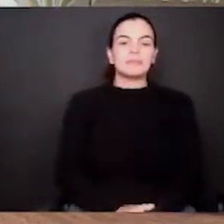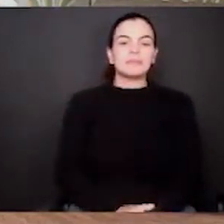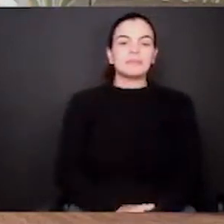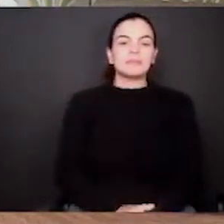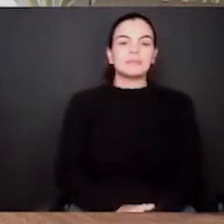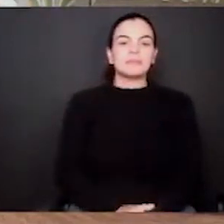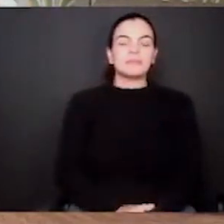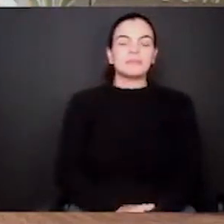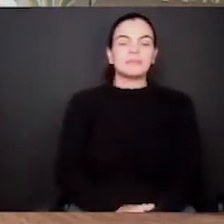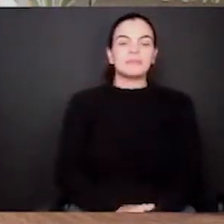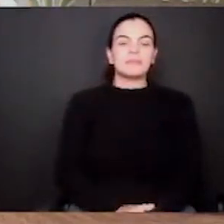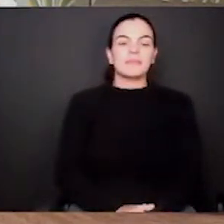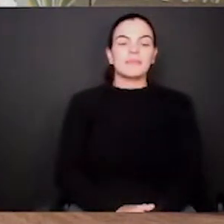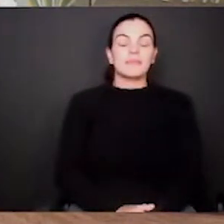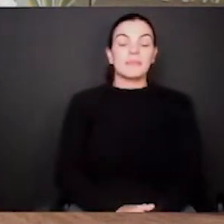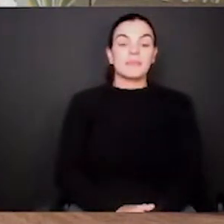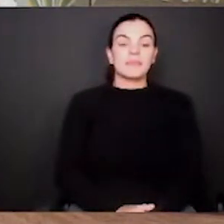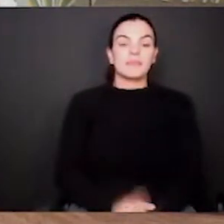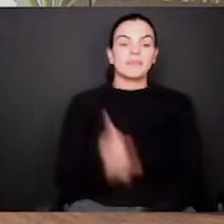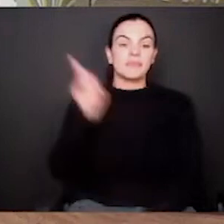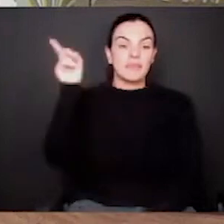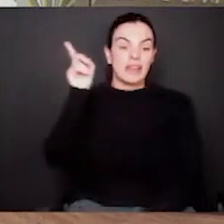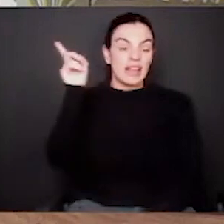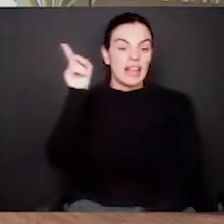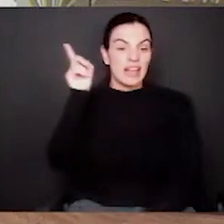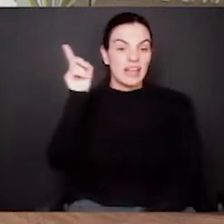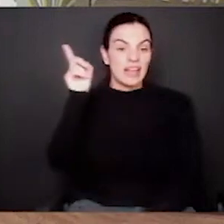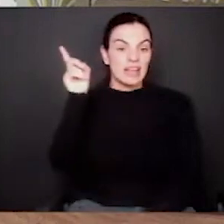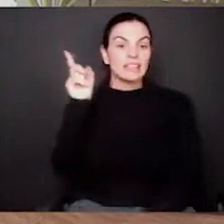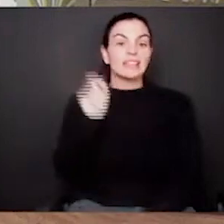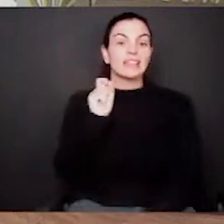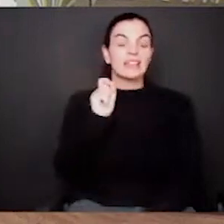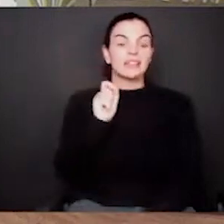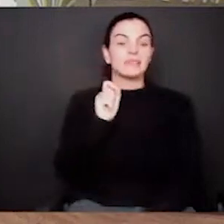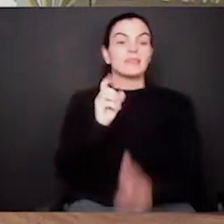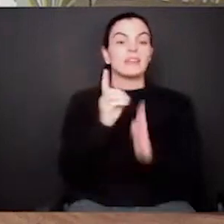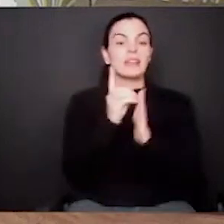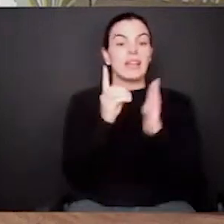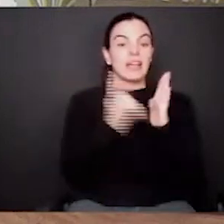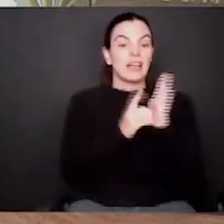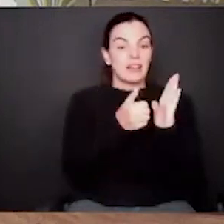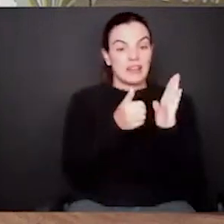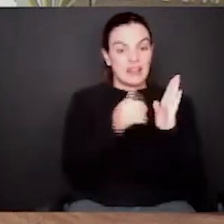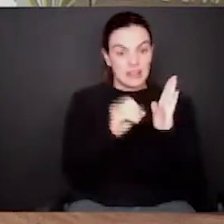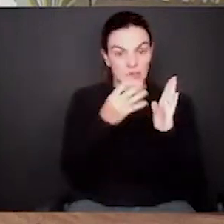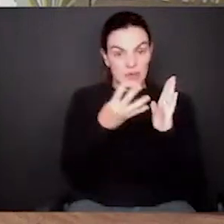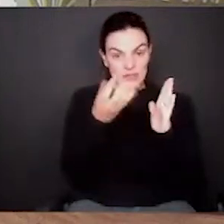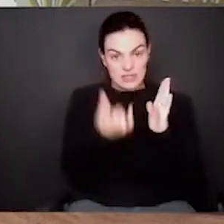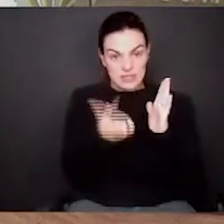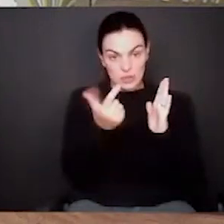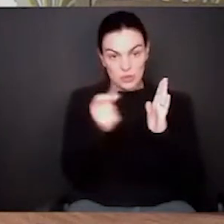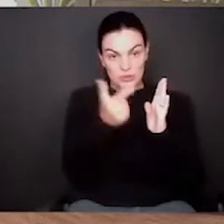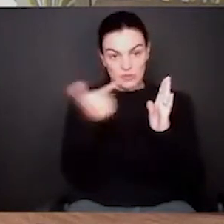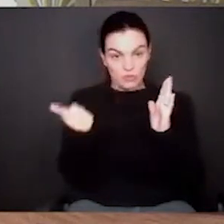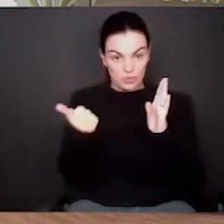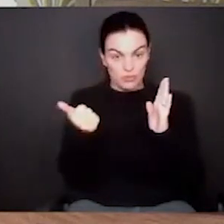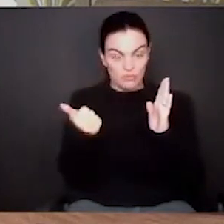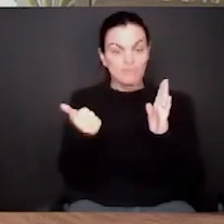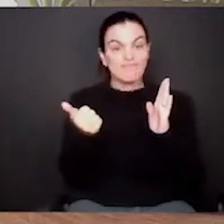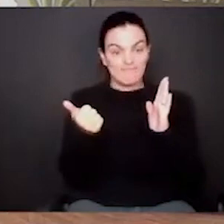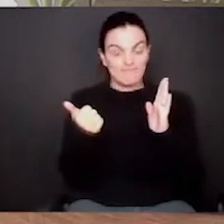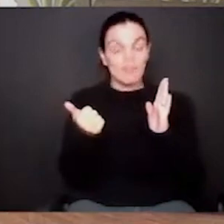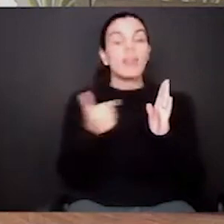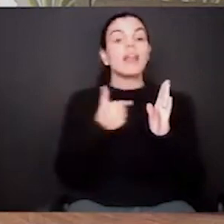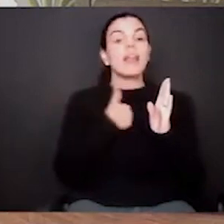editado pelo chefe do Poder Executivo, decreto 1046, 2021. E eu tive a felicidade de